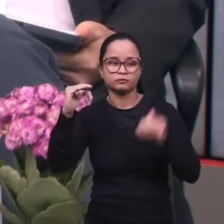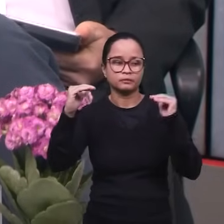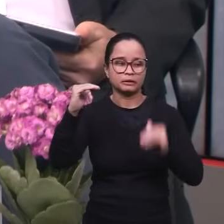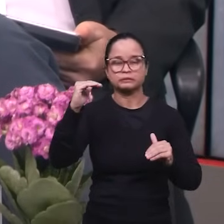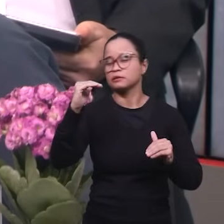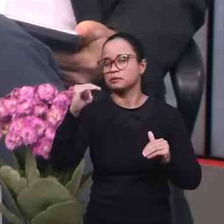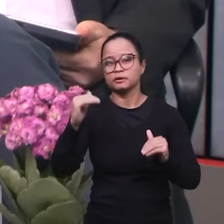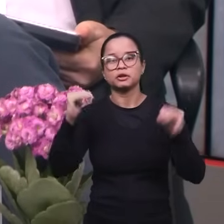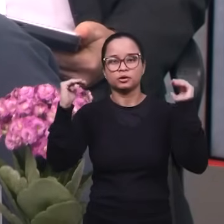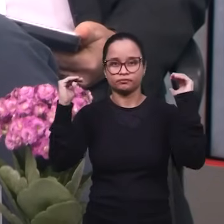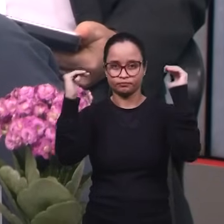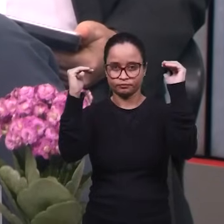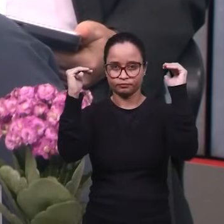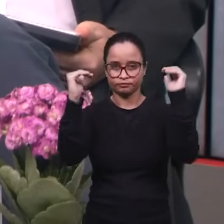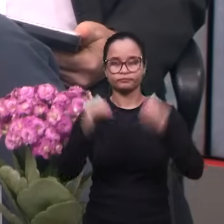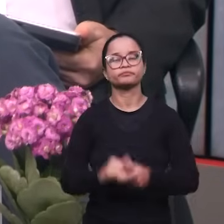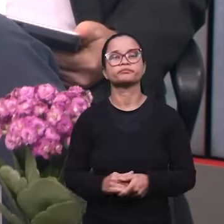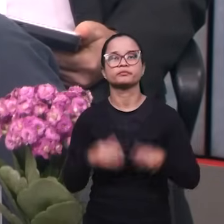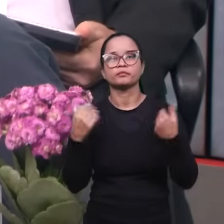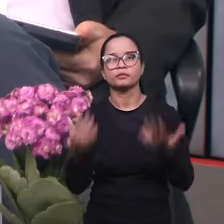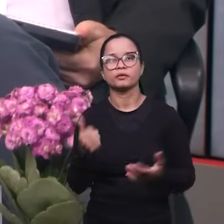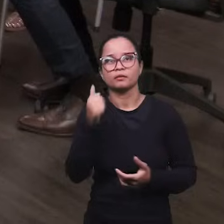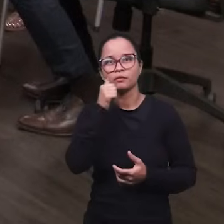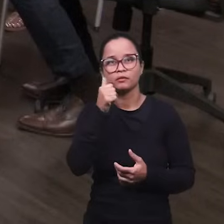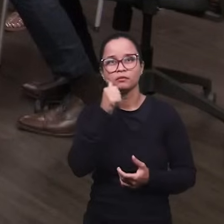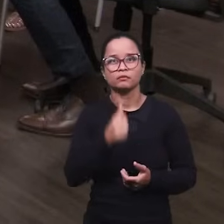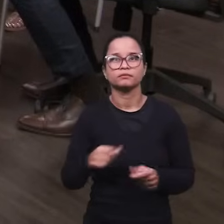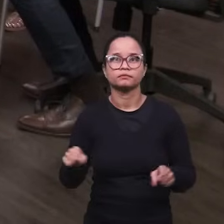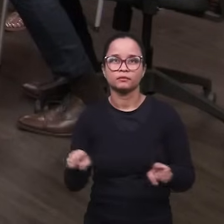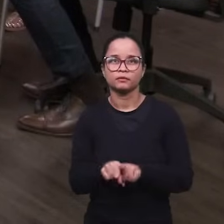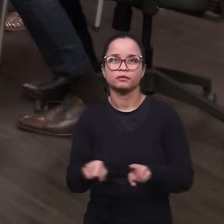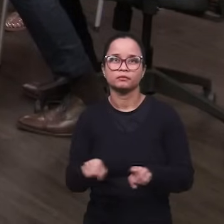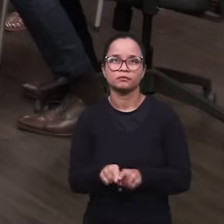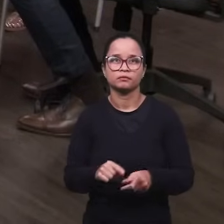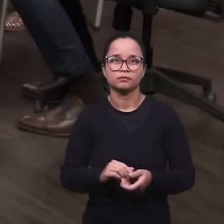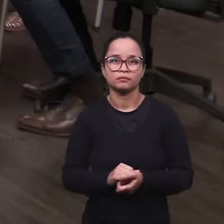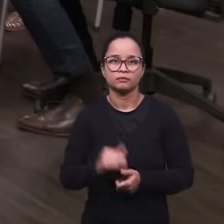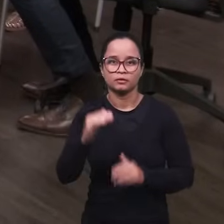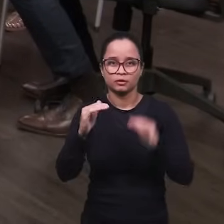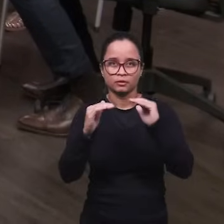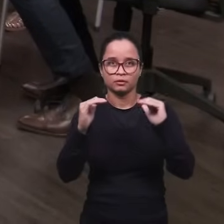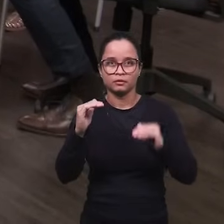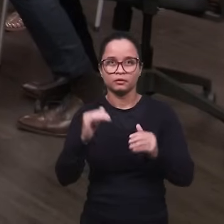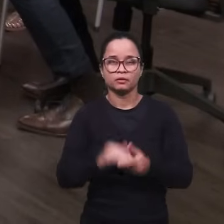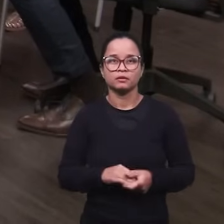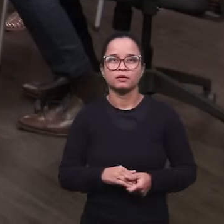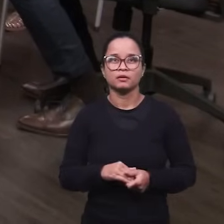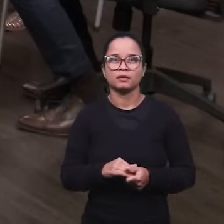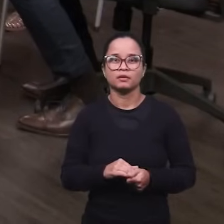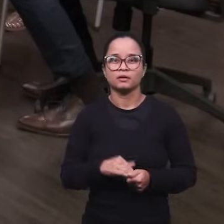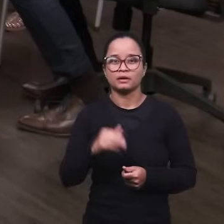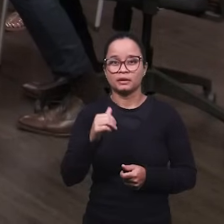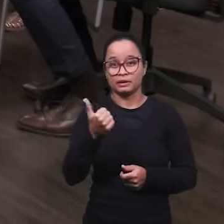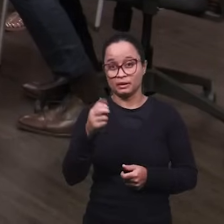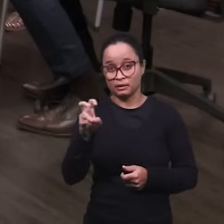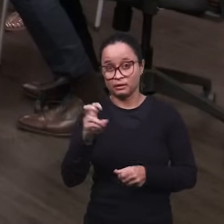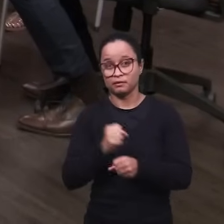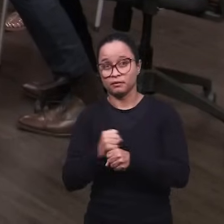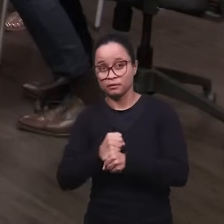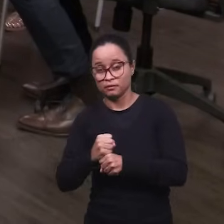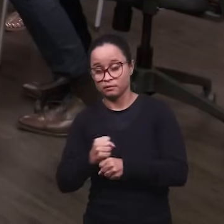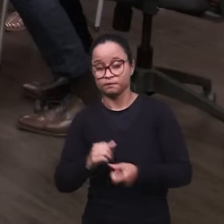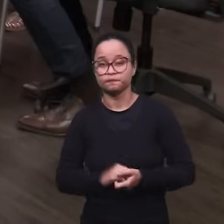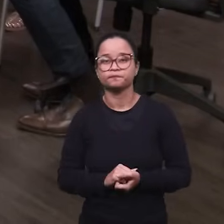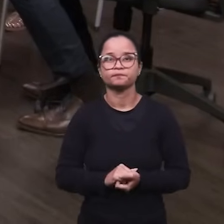alto e outro ser baixo. As duas coisas. E para a mulher muda um pouquinho o requisito. É um pouco mais menor, né? A mulher, pelo menos 15 anos, aí